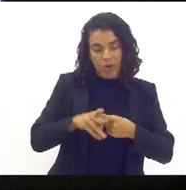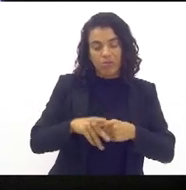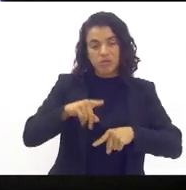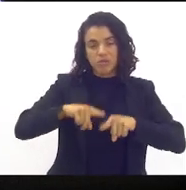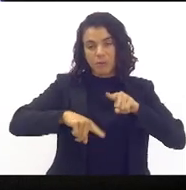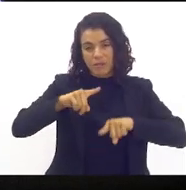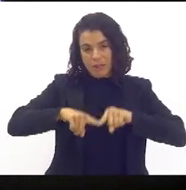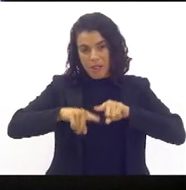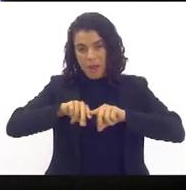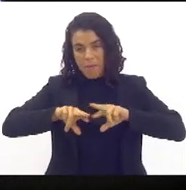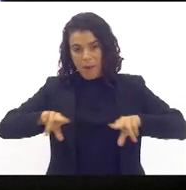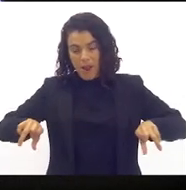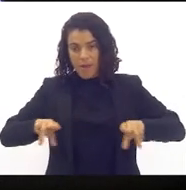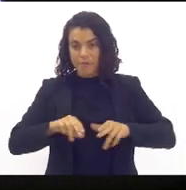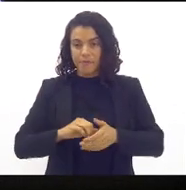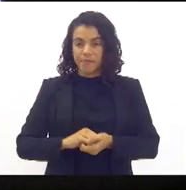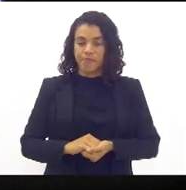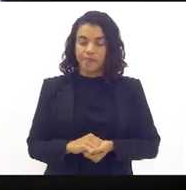outros.